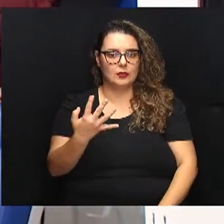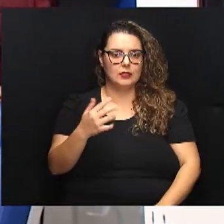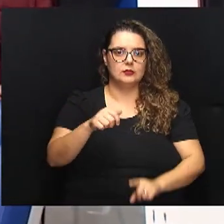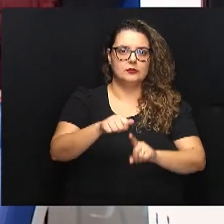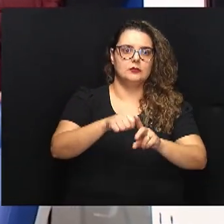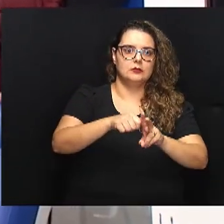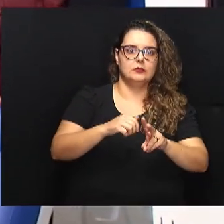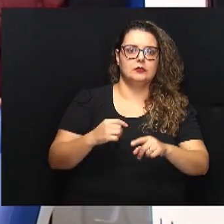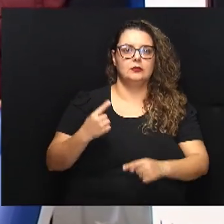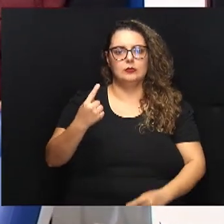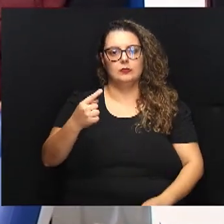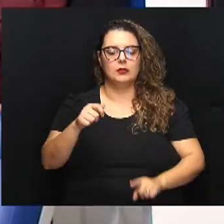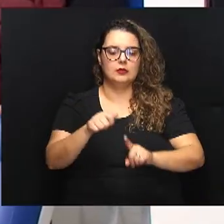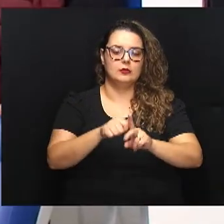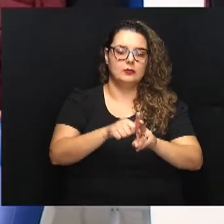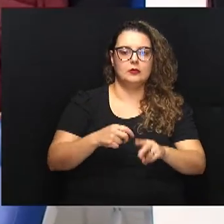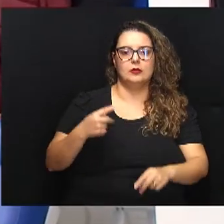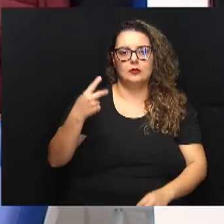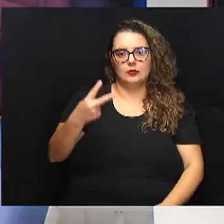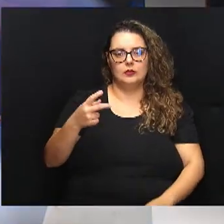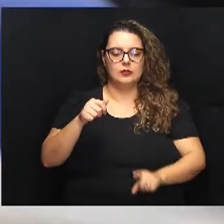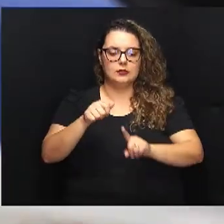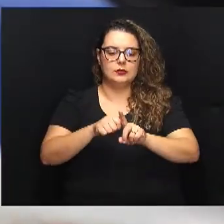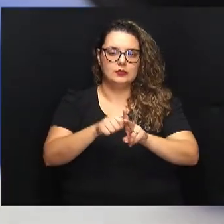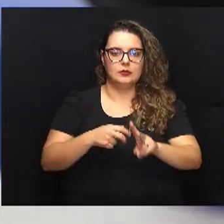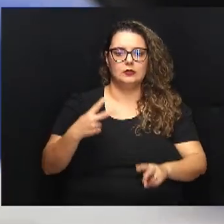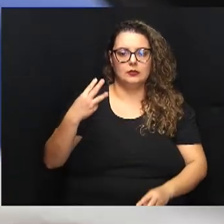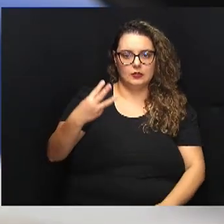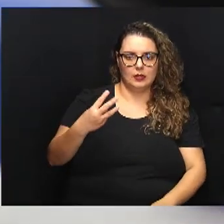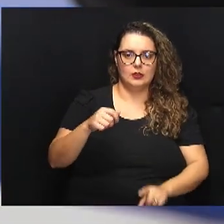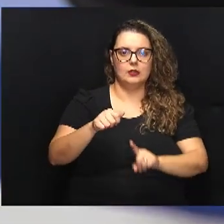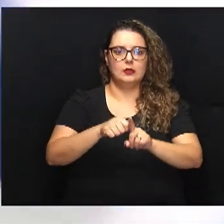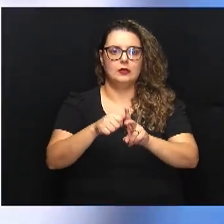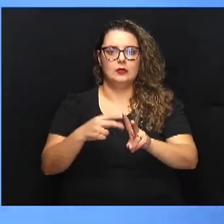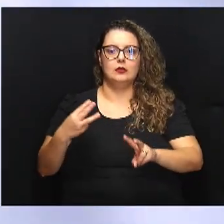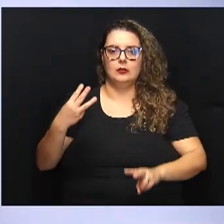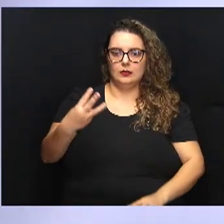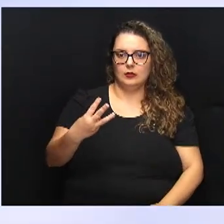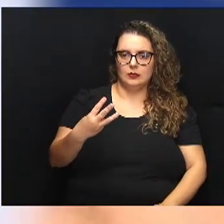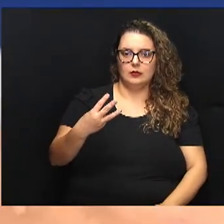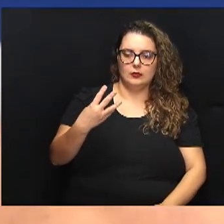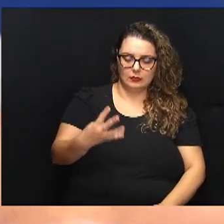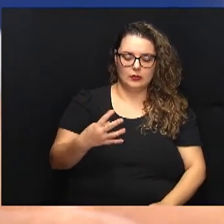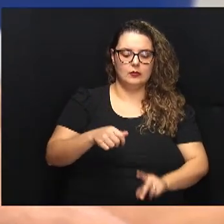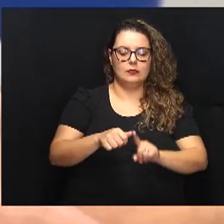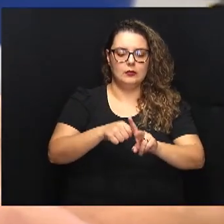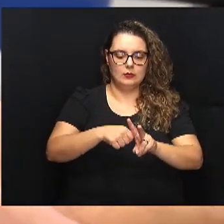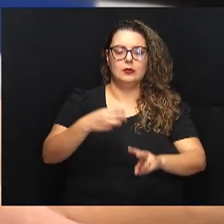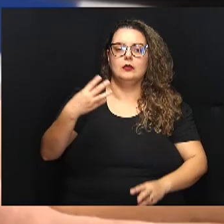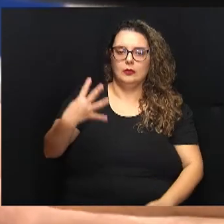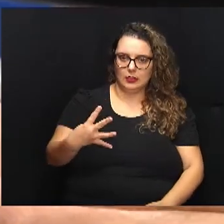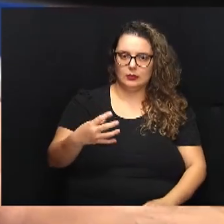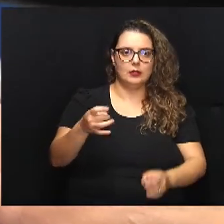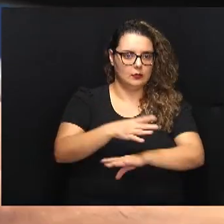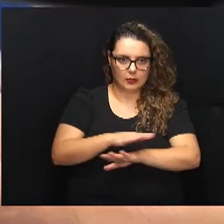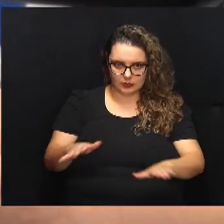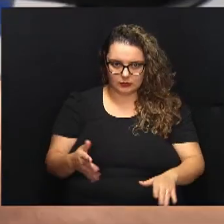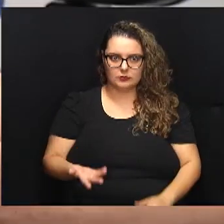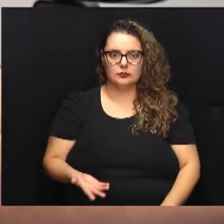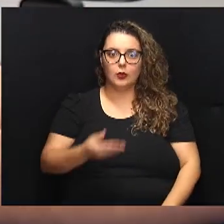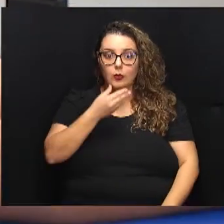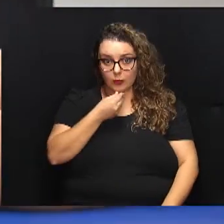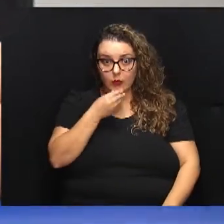máximo de doação. Mas, de novo, a OMS é importante essa regularidade. Inclusive, a OMS pede que pelo menos